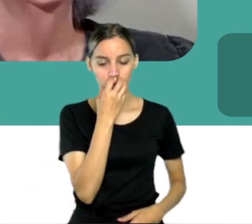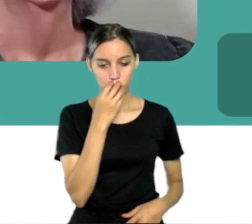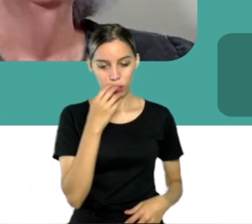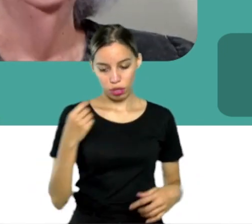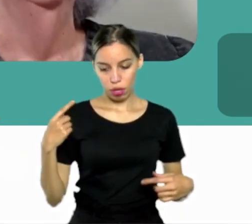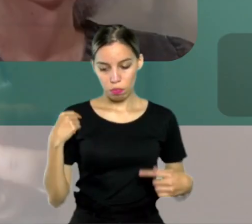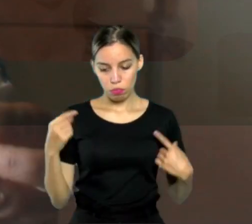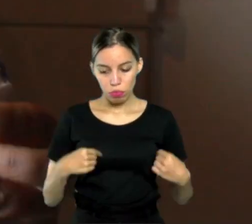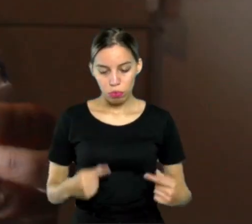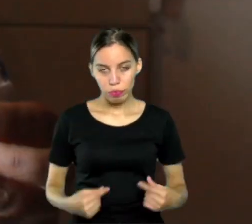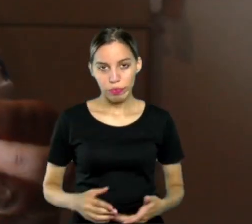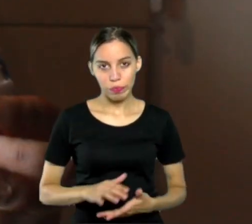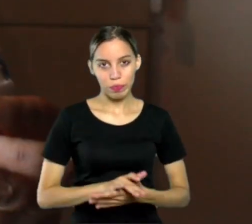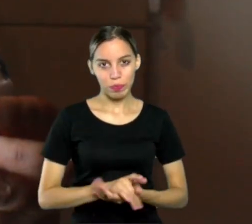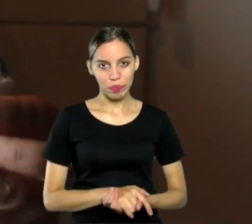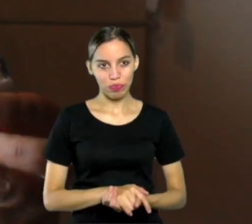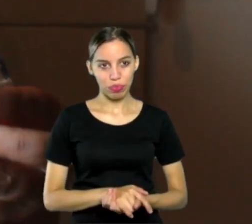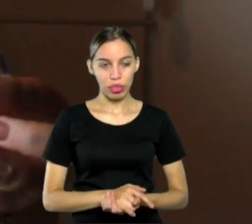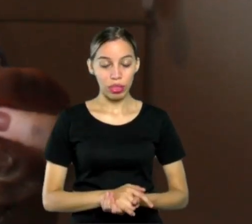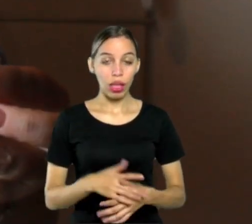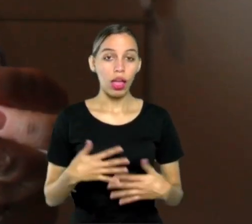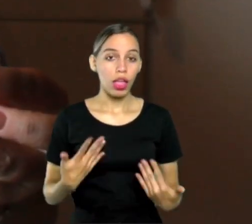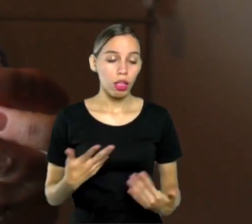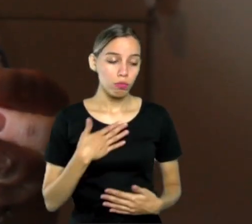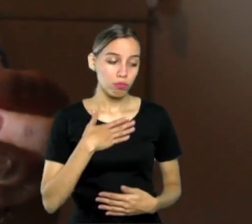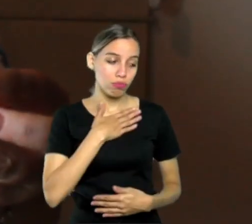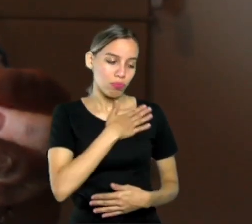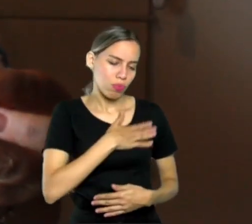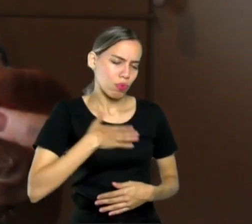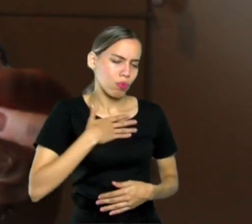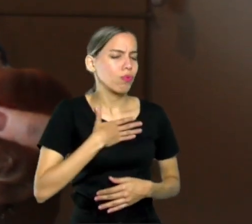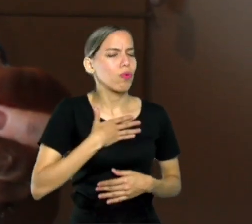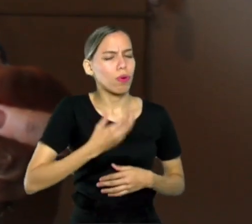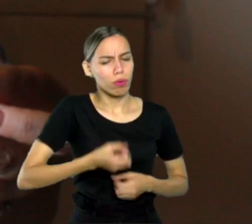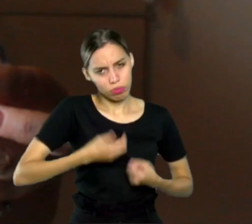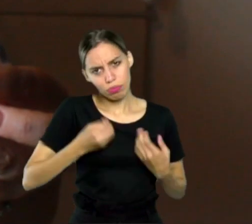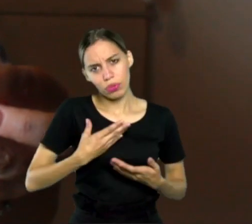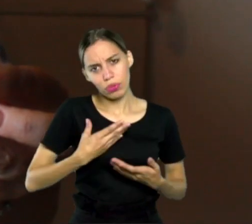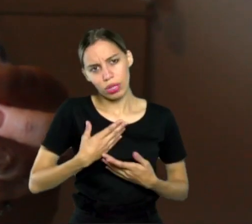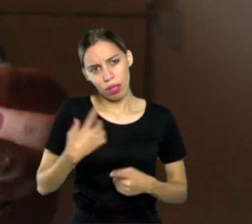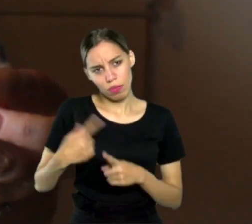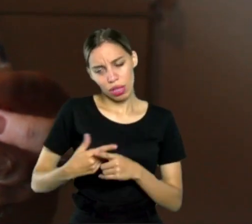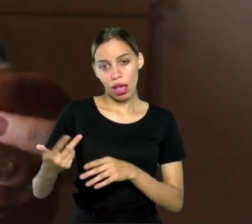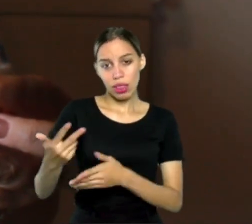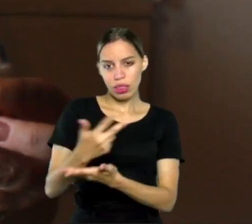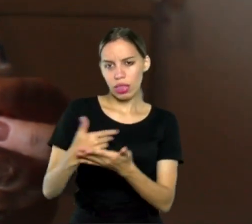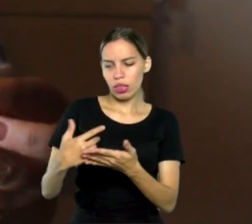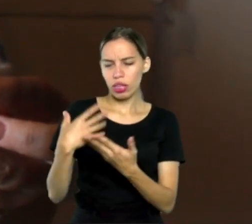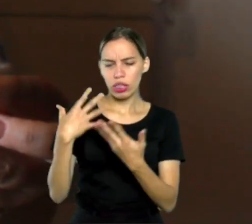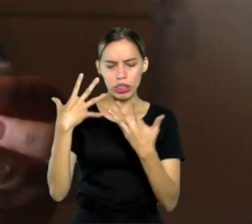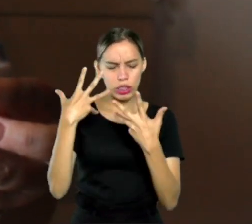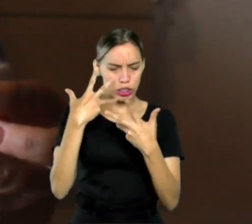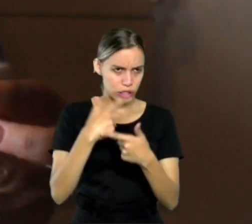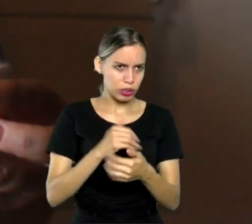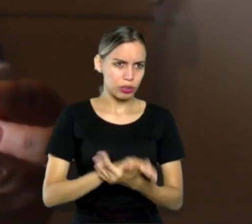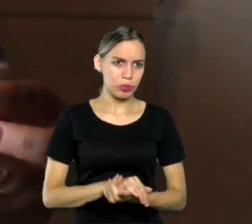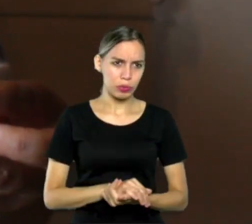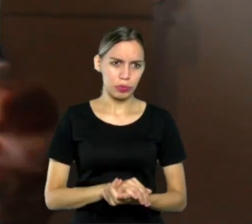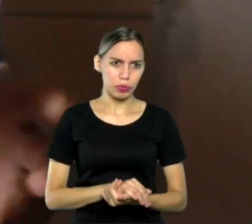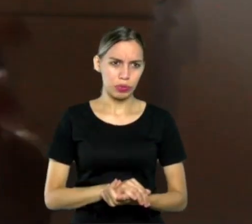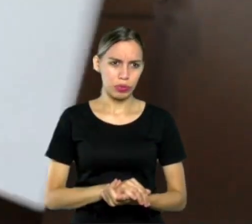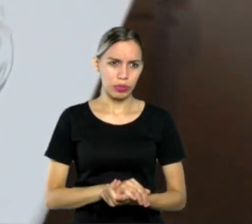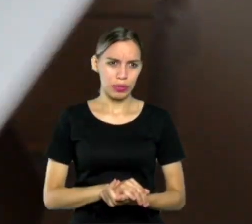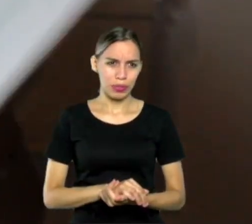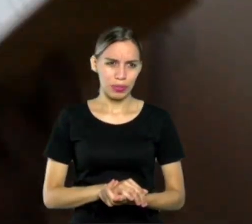gosto desse poema. E a ilustração dele é muito interessante. Ele é bem forte. Esse aí,